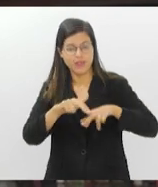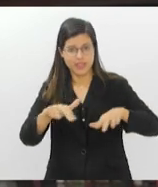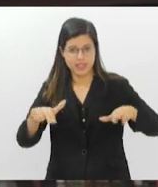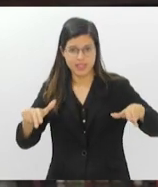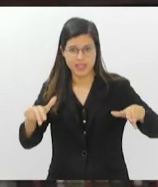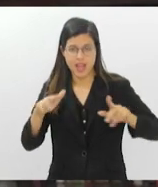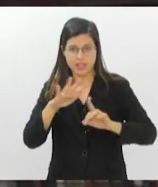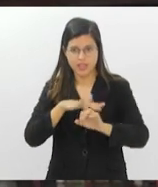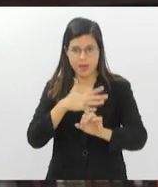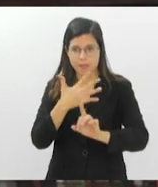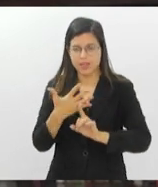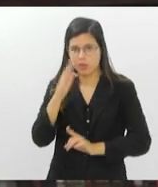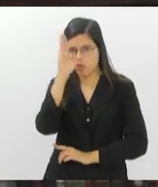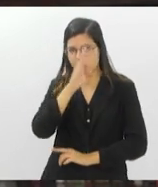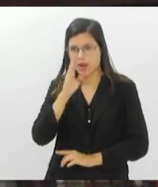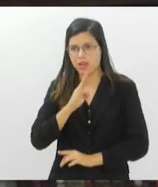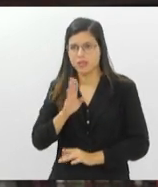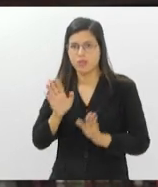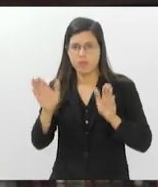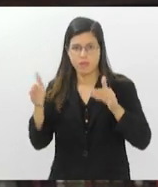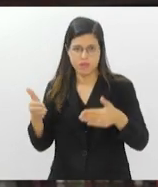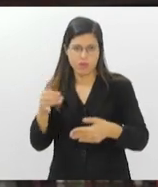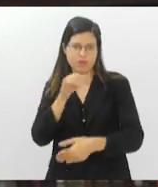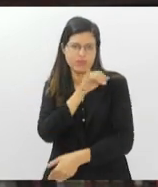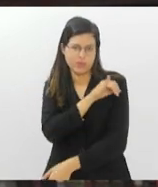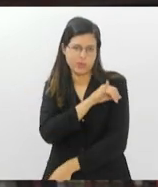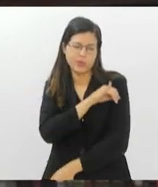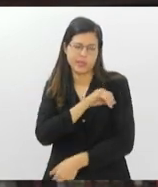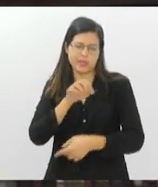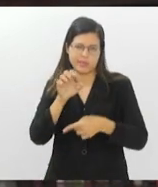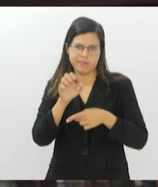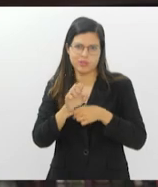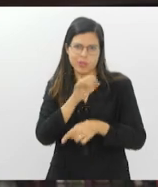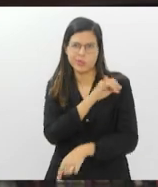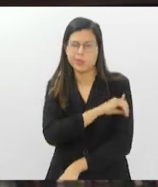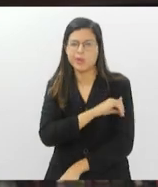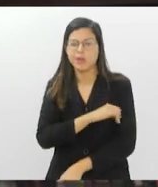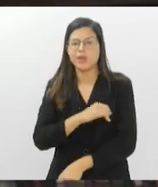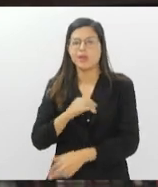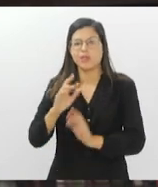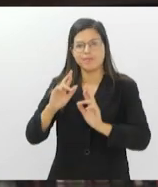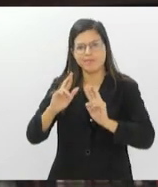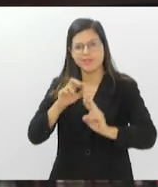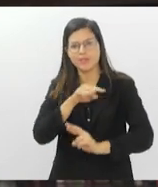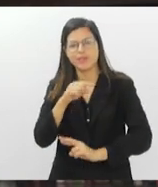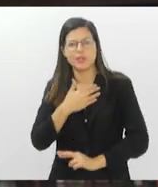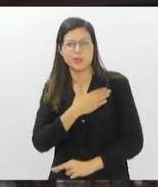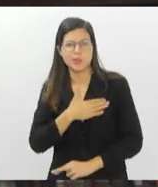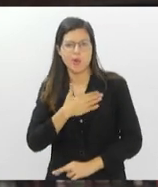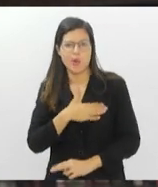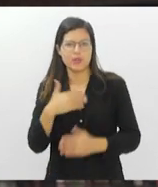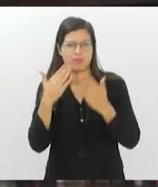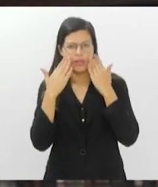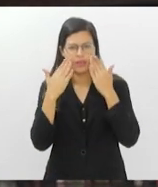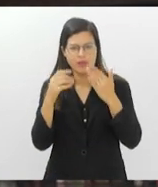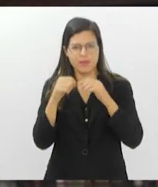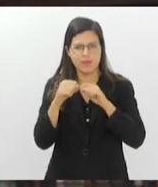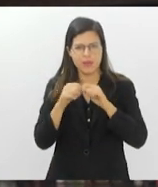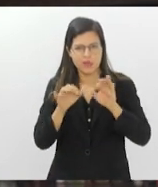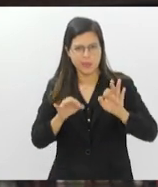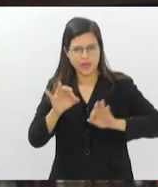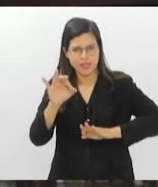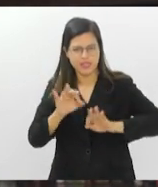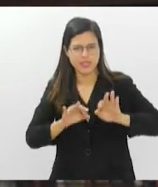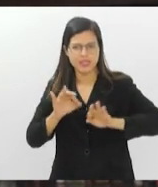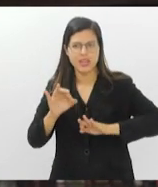Brasil e, mais especificamente, do estado do Rio de Janeiro. Eu espero que vocês gostem, entendeu? Foi uma exposição feita com muito carinho e ainda